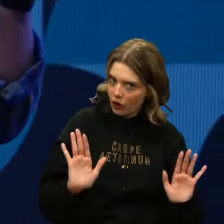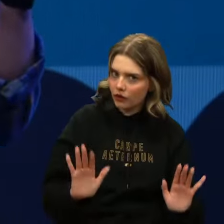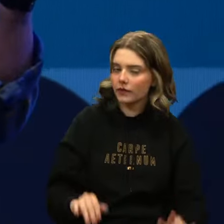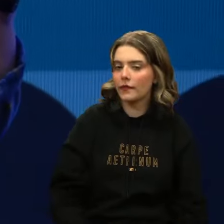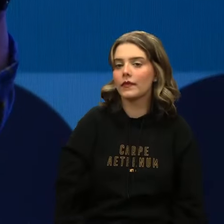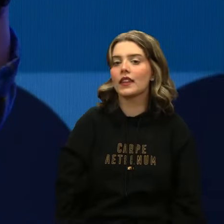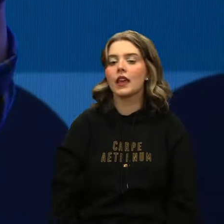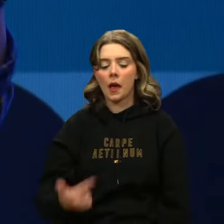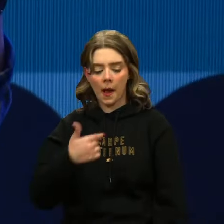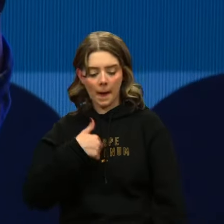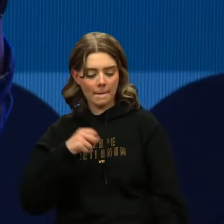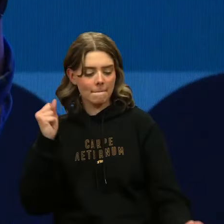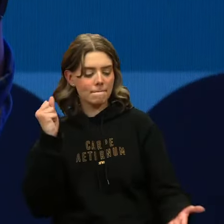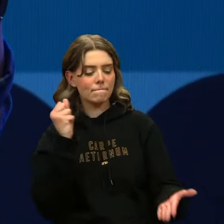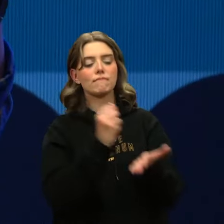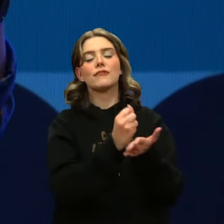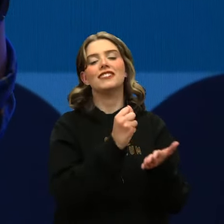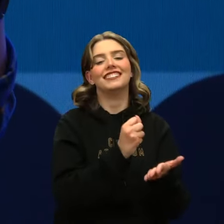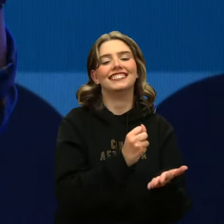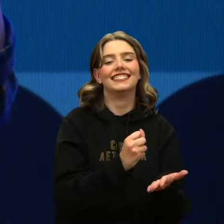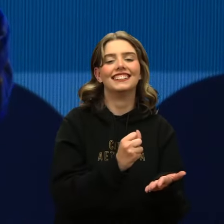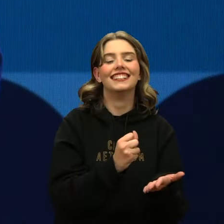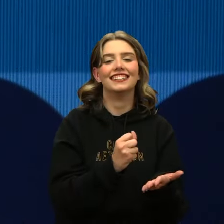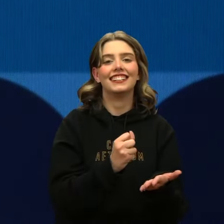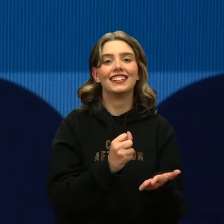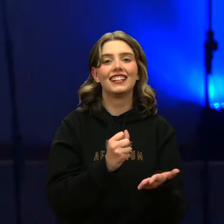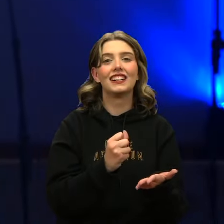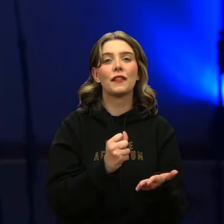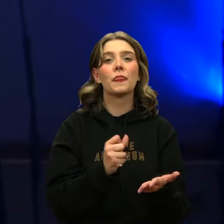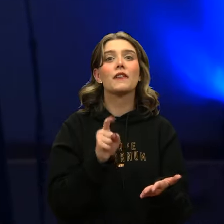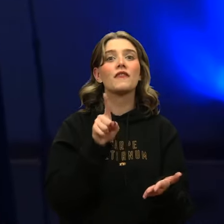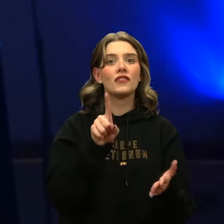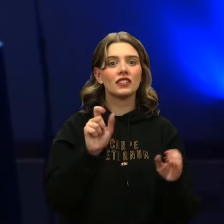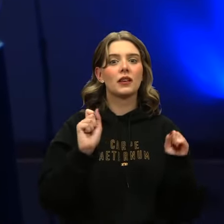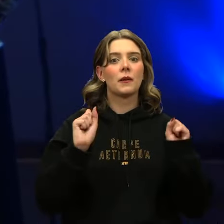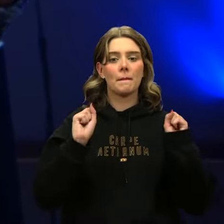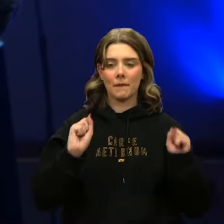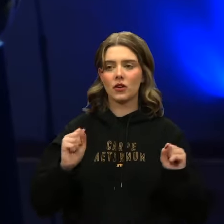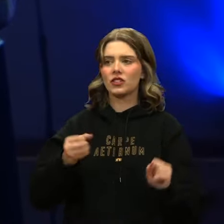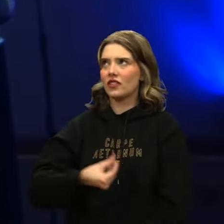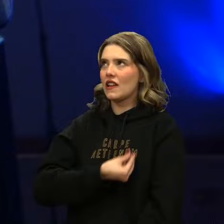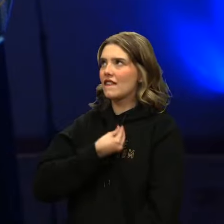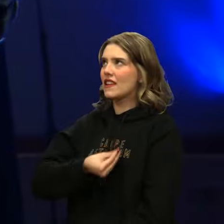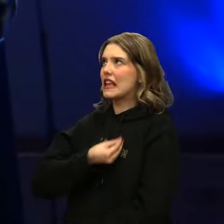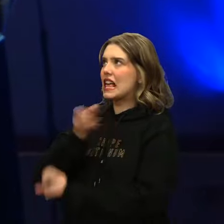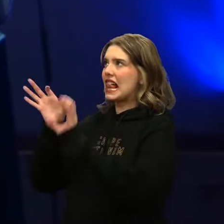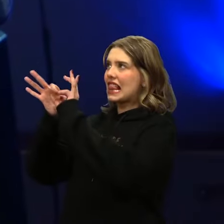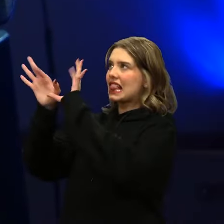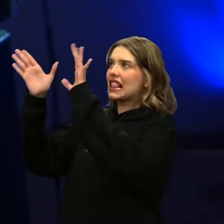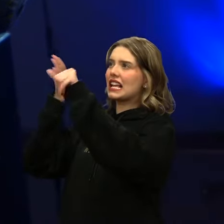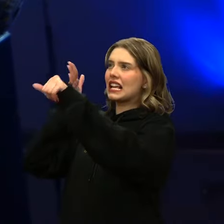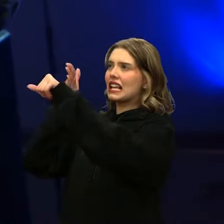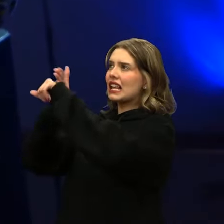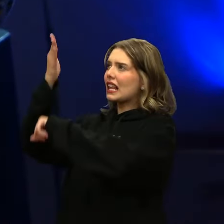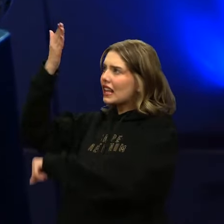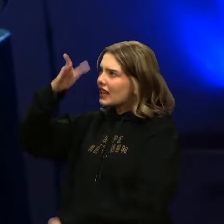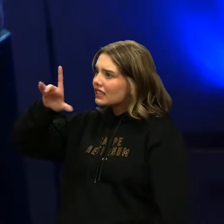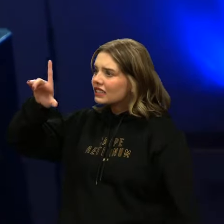eu carimbei teu passaporte. O teu passaporte para viver na minha presença para o resto da eternidade está